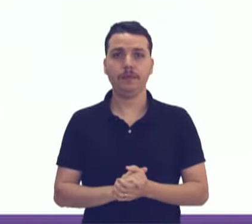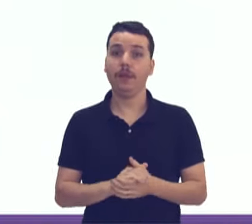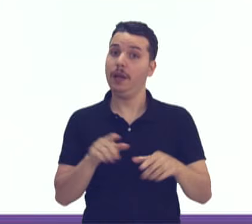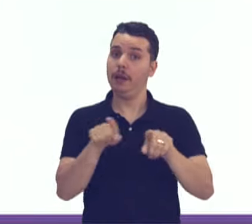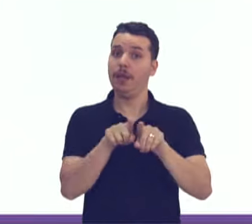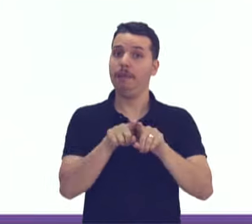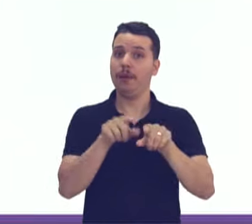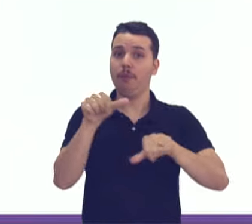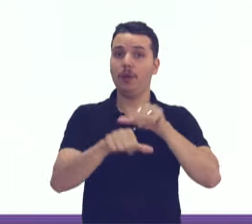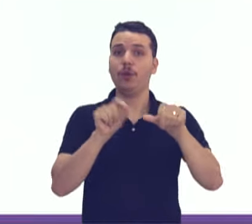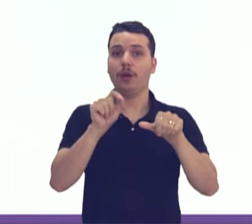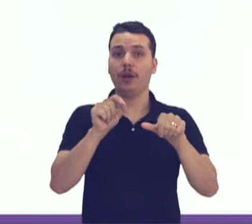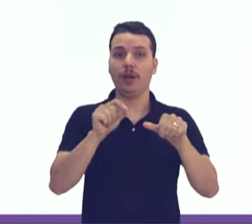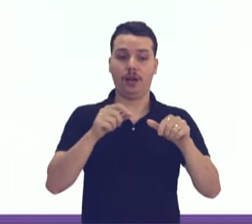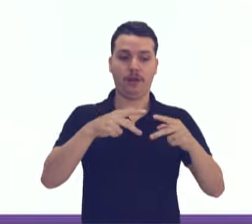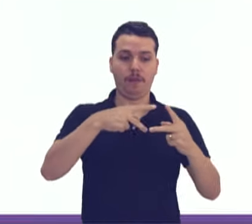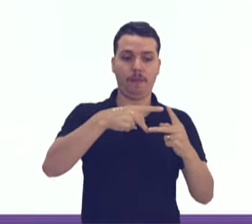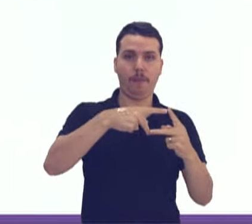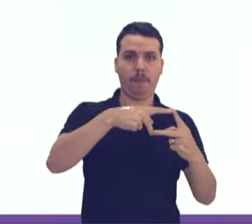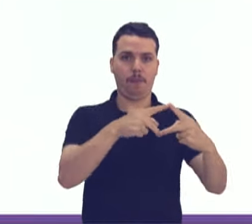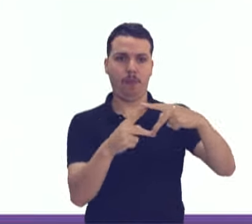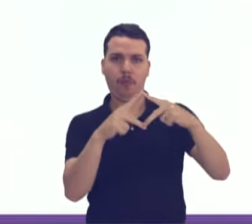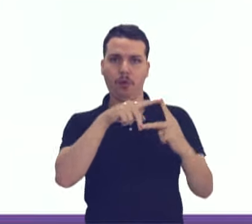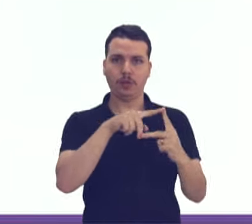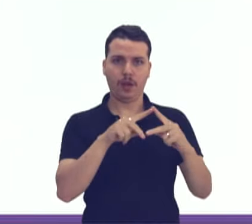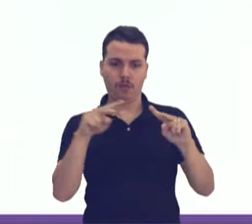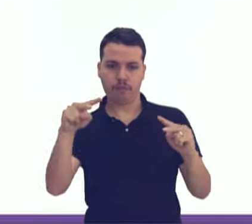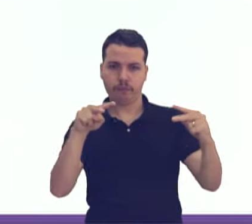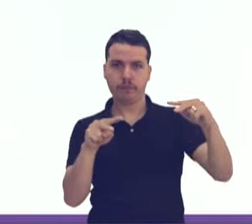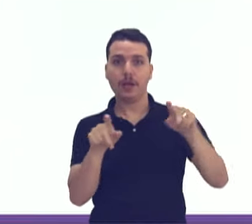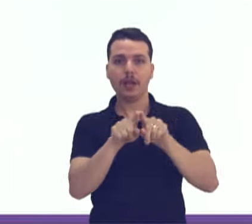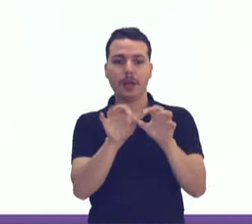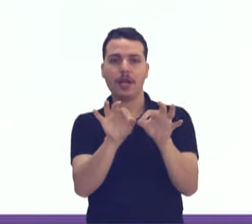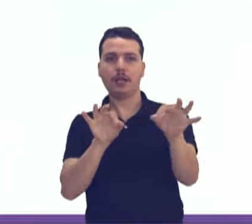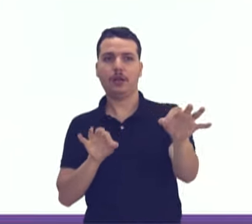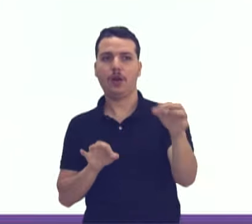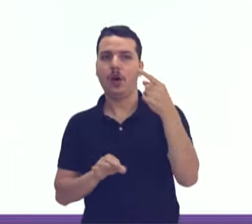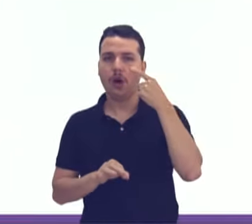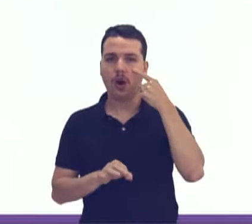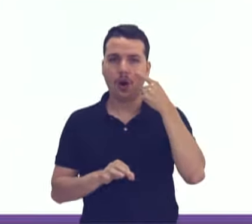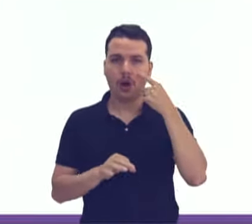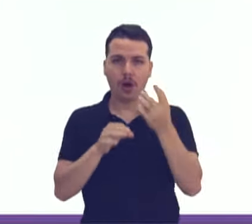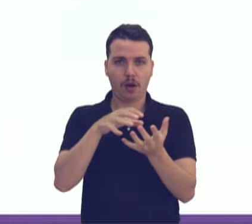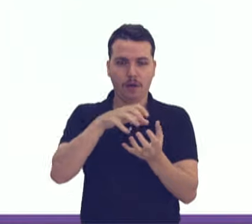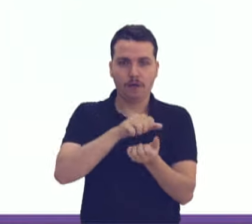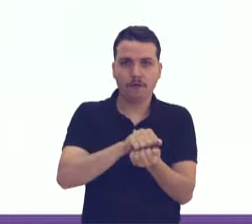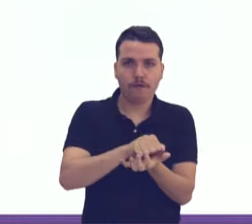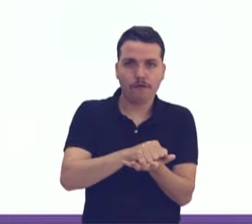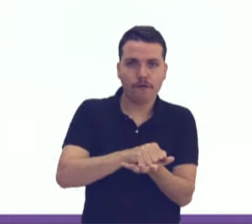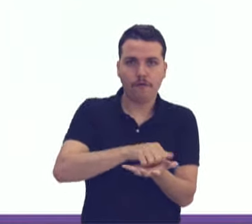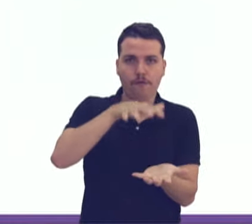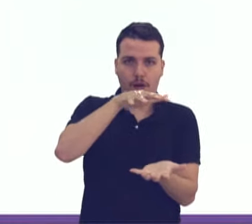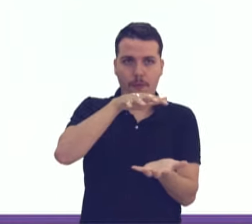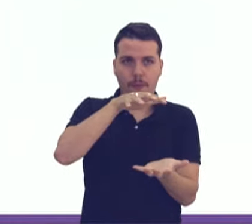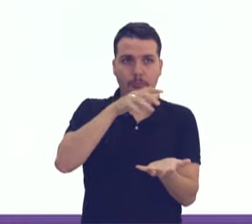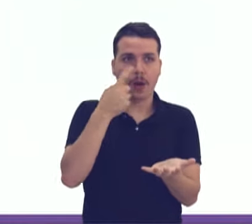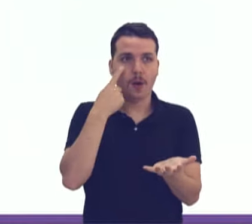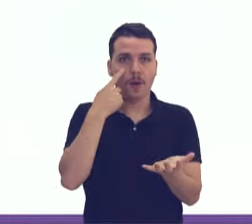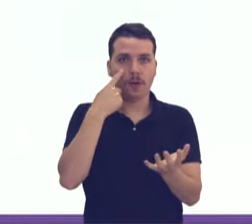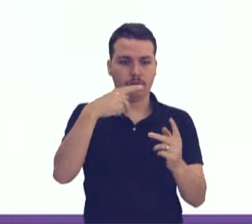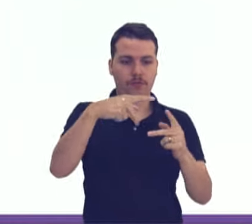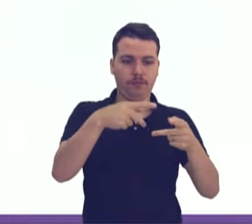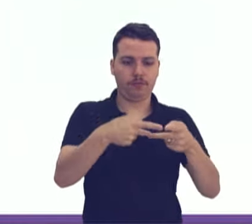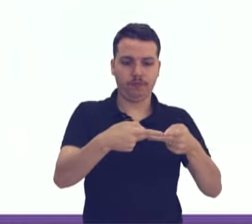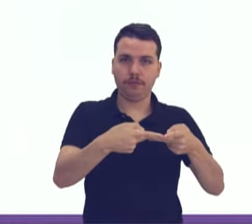de posição ea distância certo então nesse sólidos aqui que o professor roberto colocou você vai ver justamente